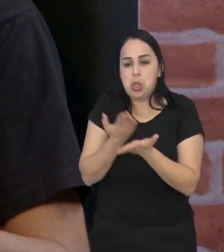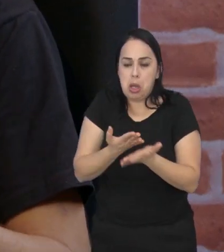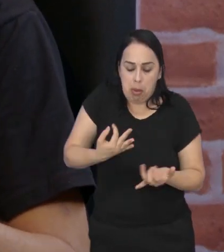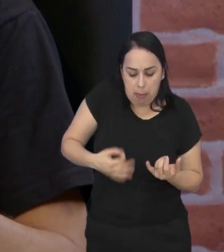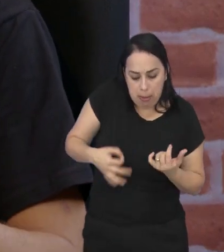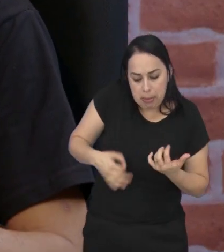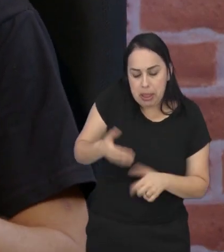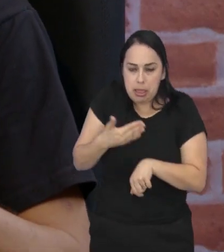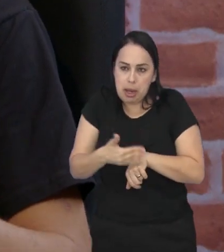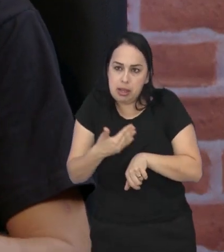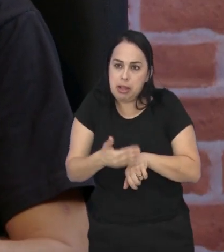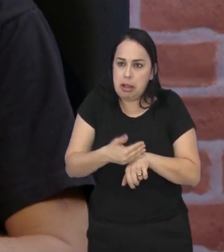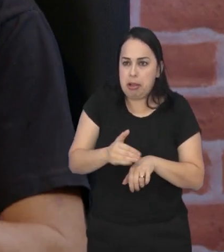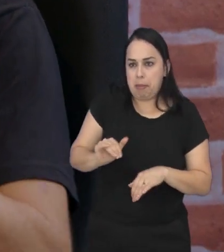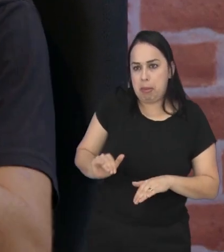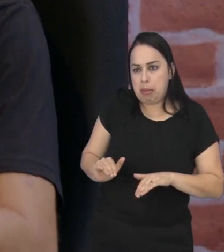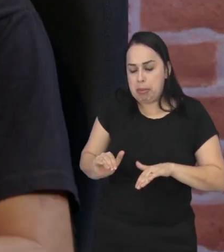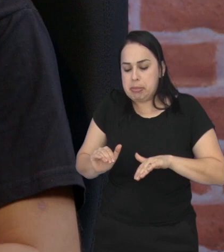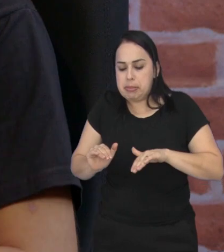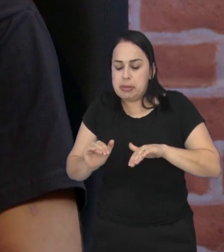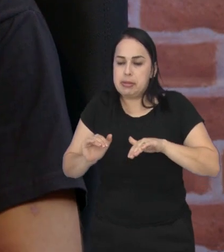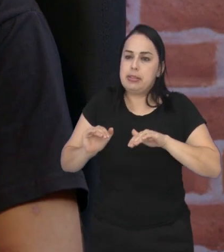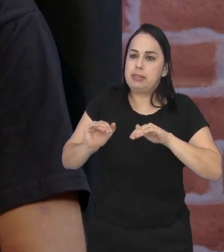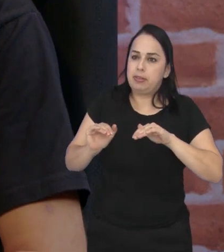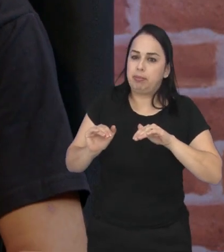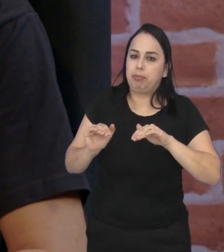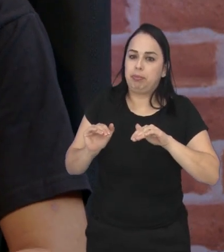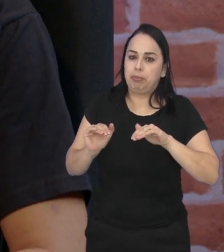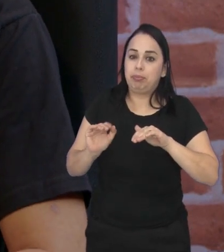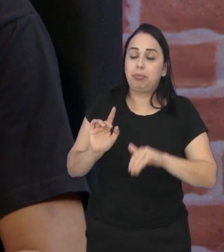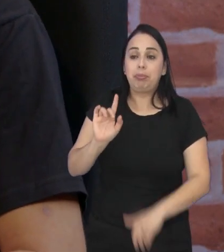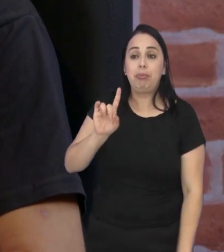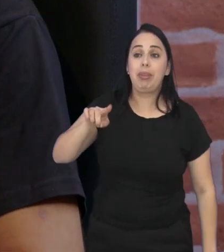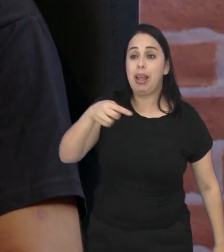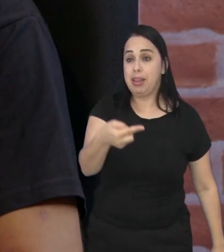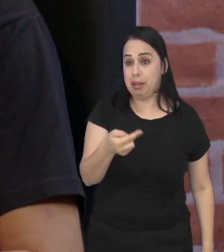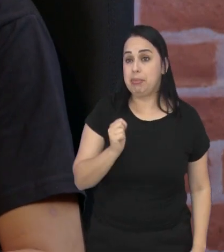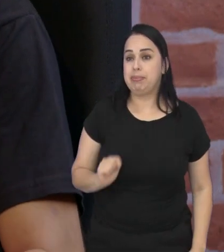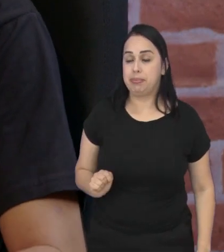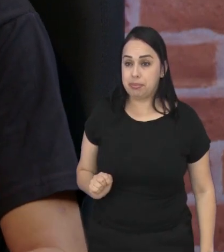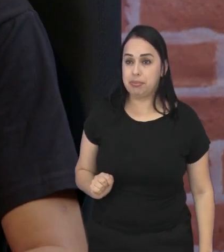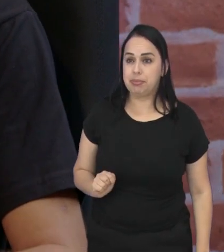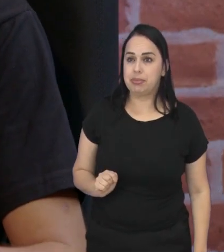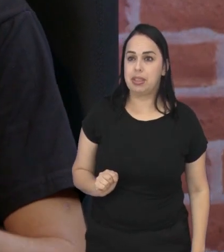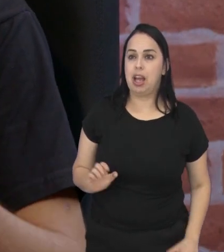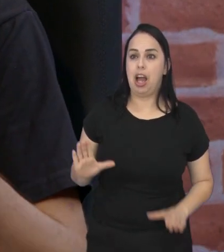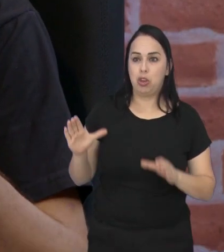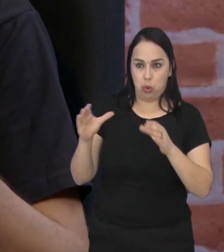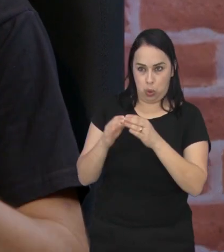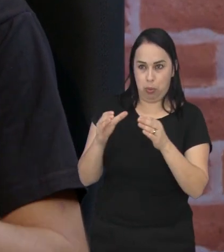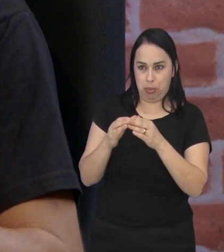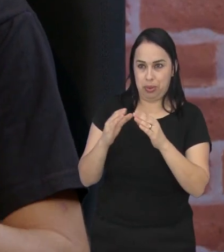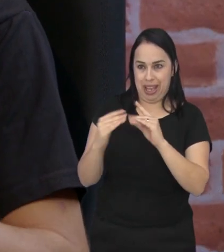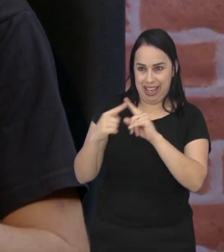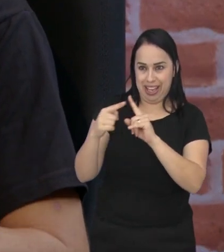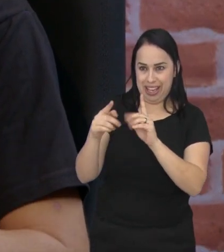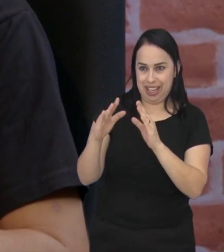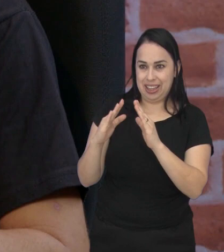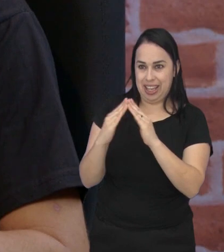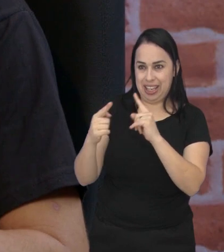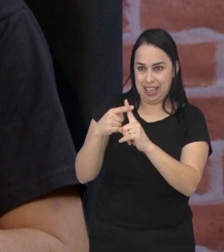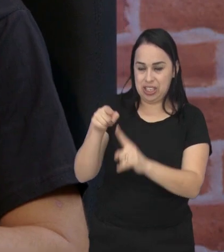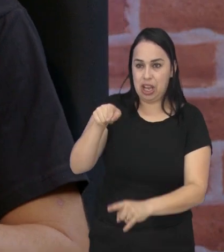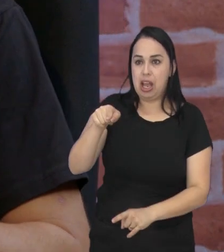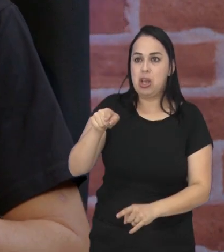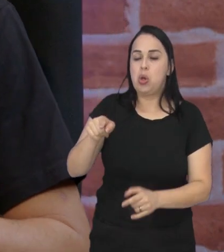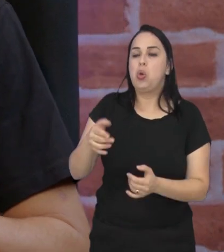anos. Comecei a tocar, fui tocando de pequenininho. E aí um dia eu tava num grupo da igreja lá e o